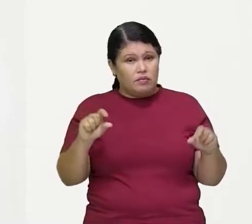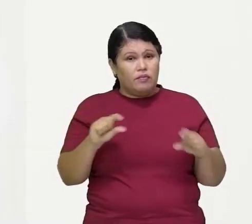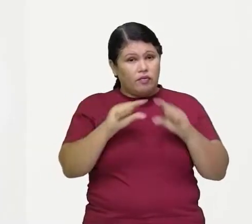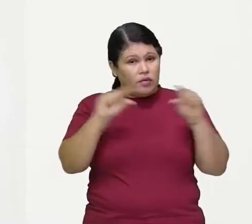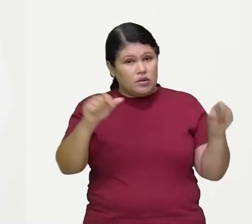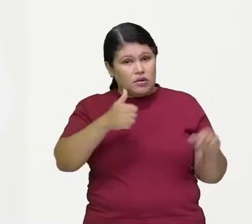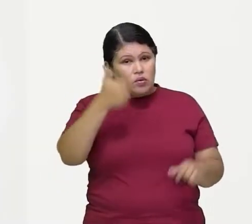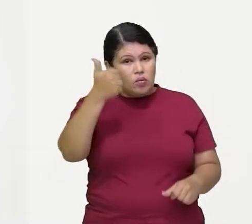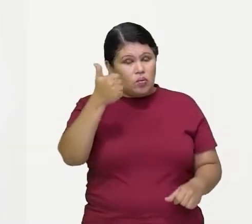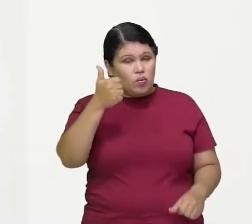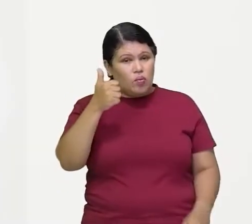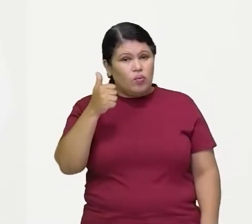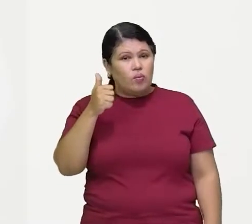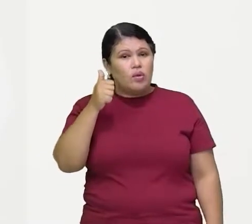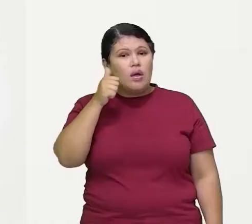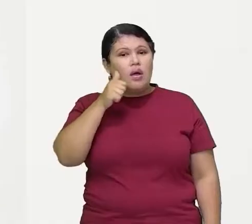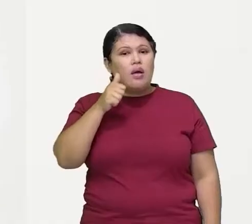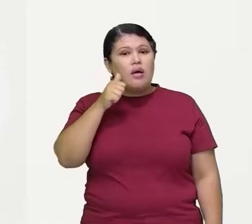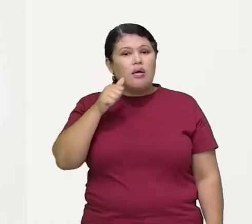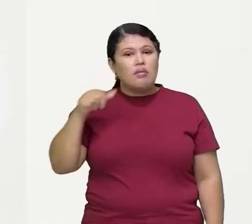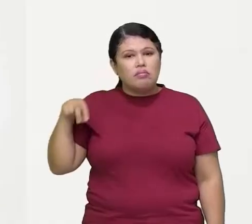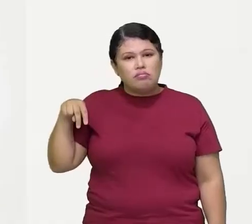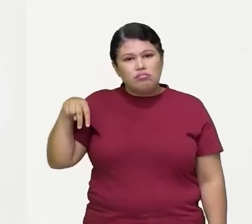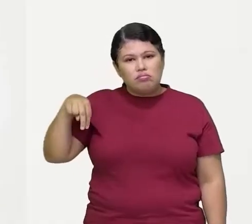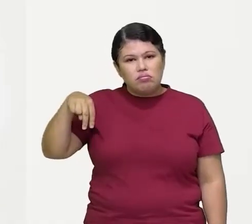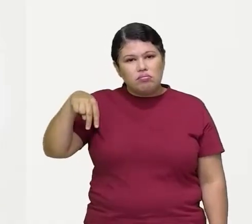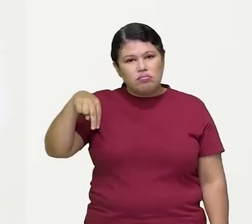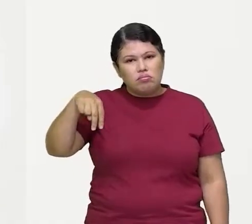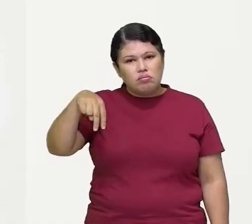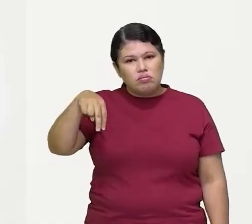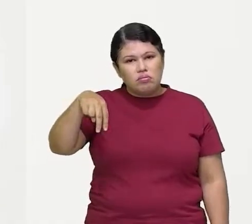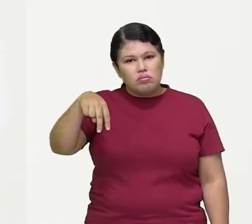1. Ana